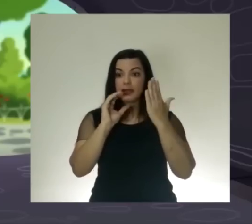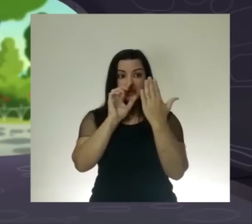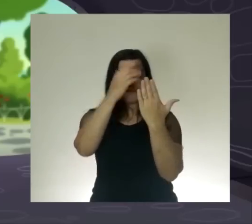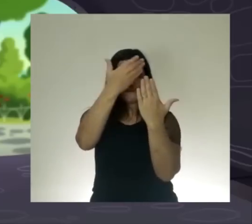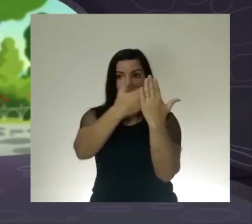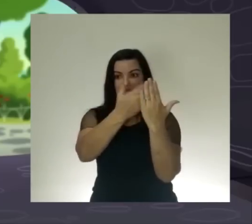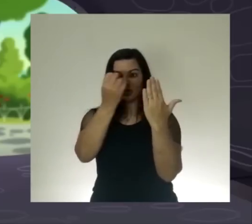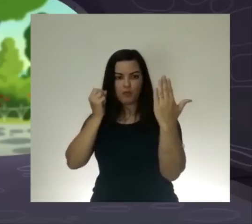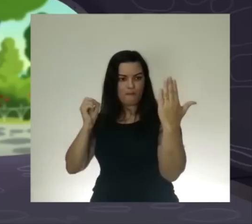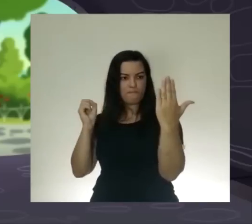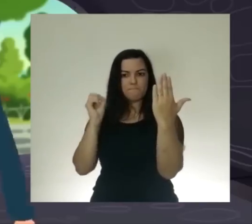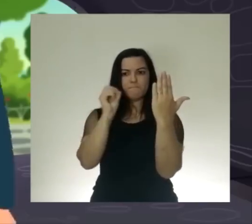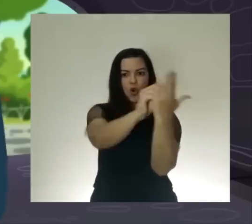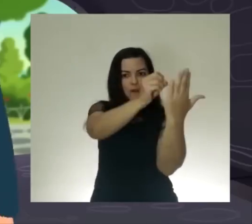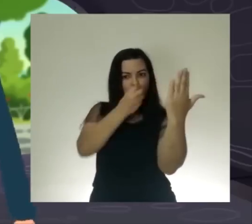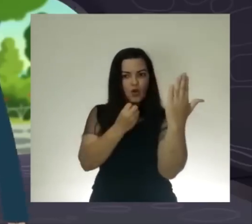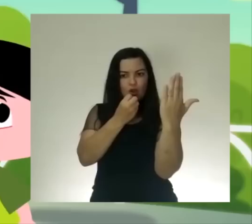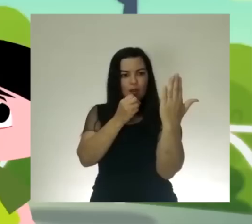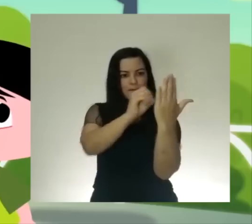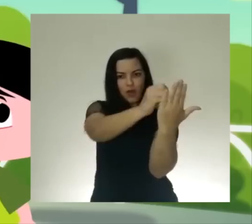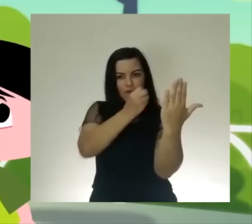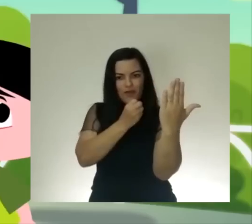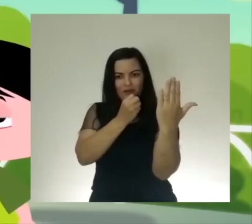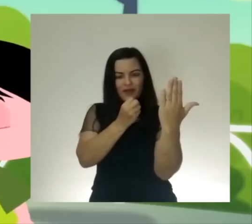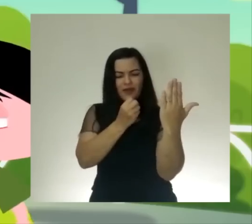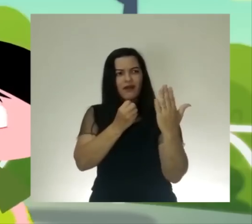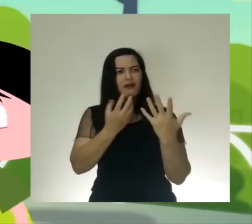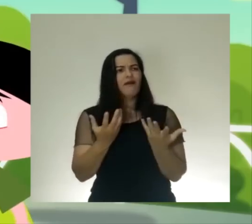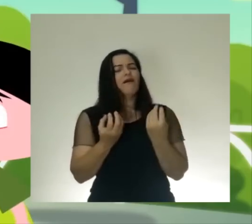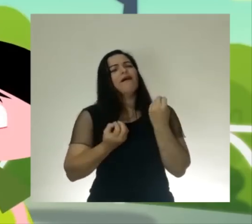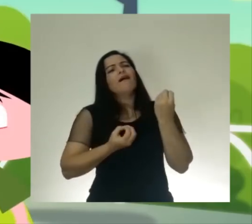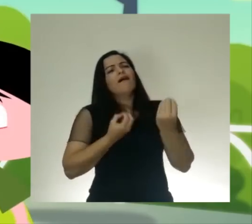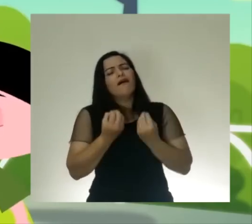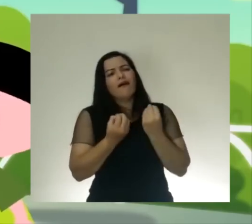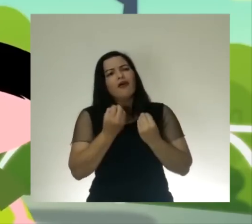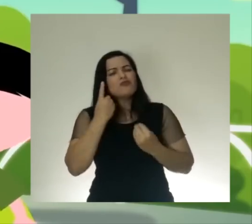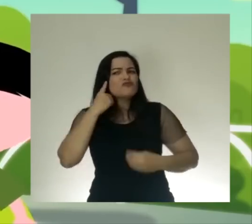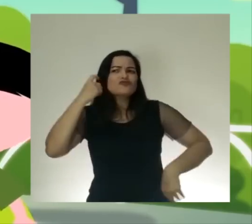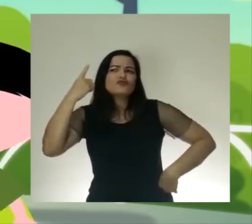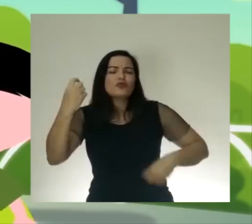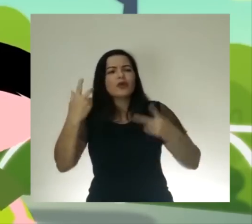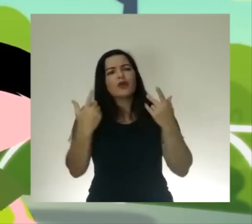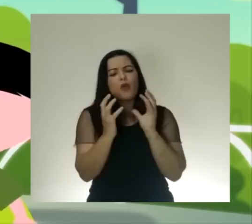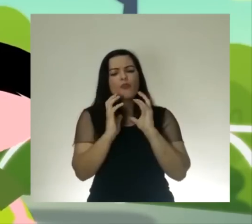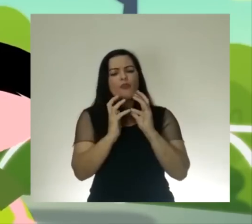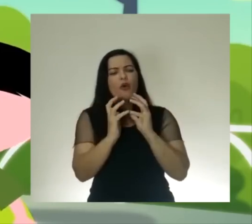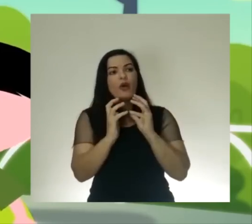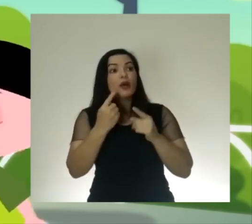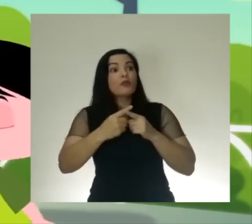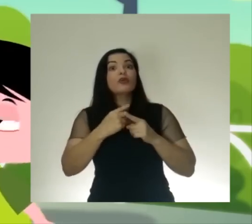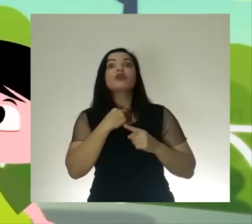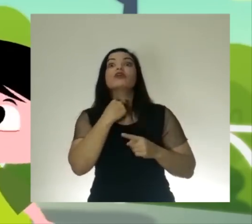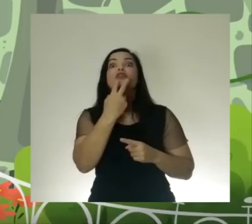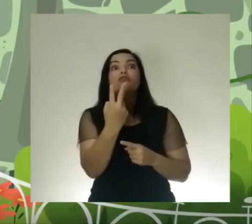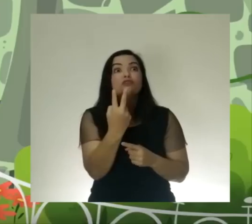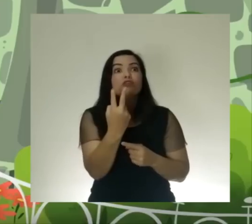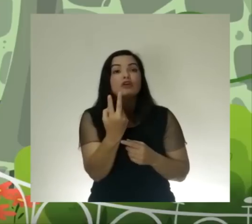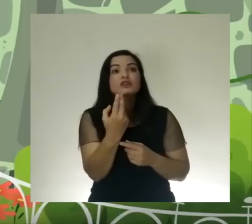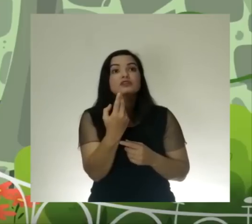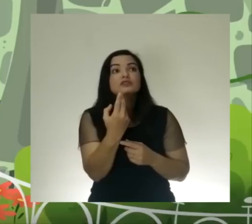melhor a gente ir. O som é como uma bola? Mas por que será que nossa voz ecoa? O que tá acontecendo